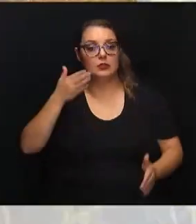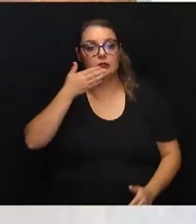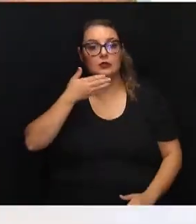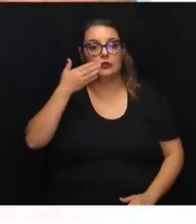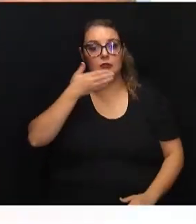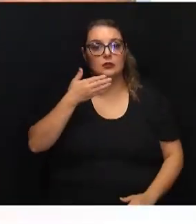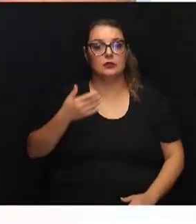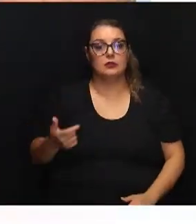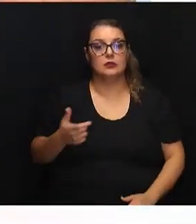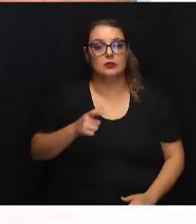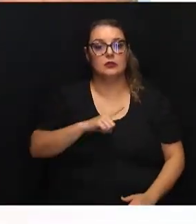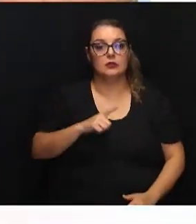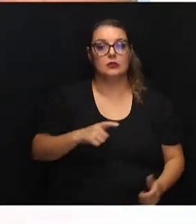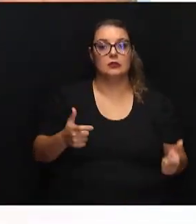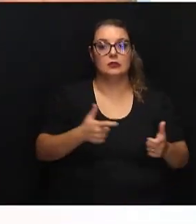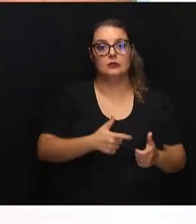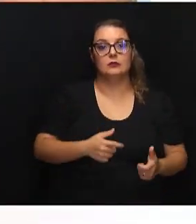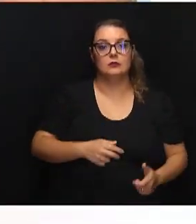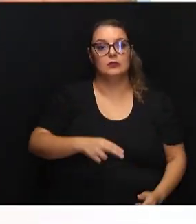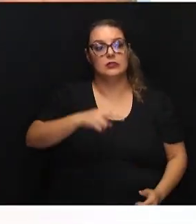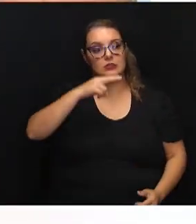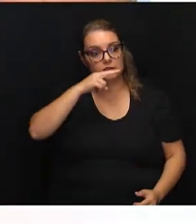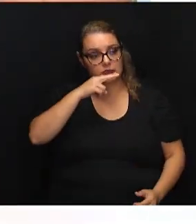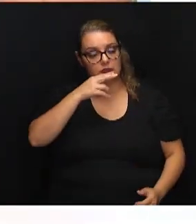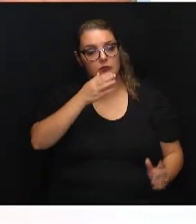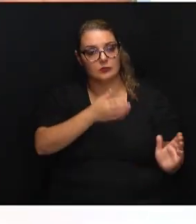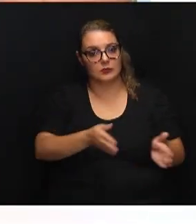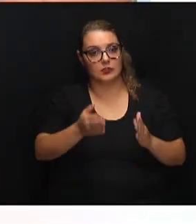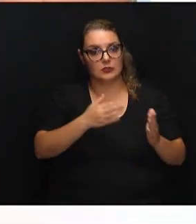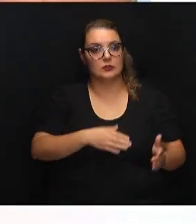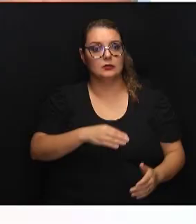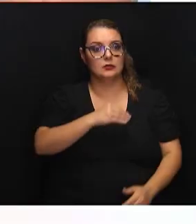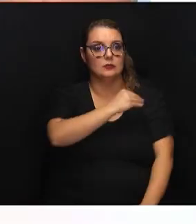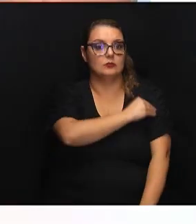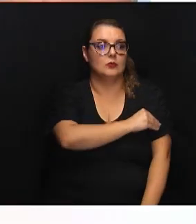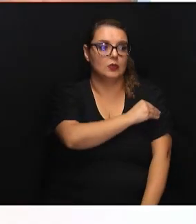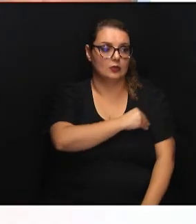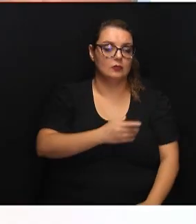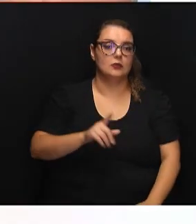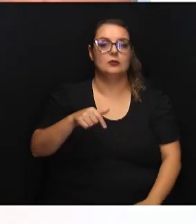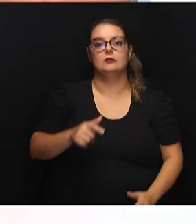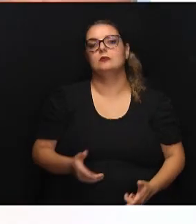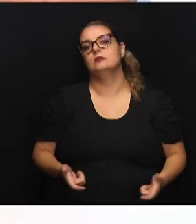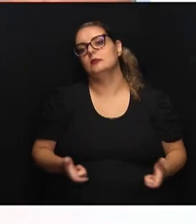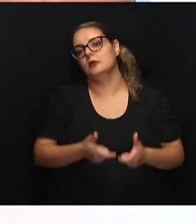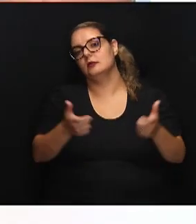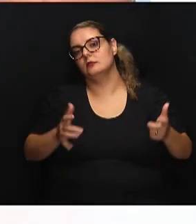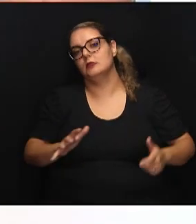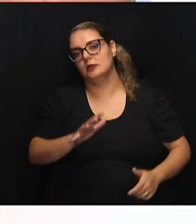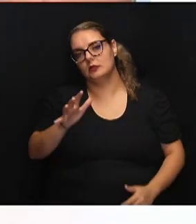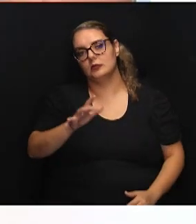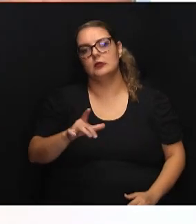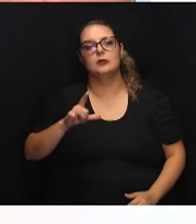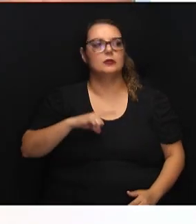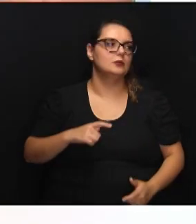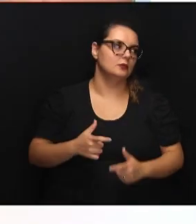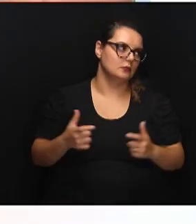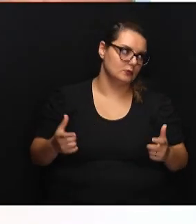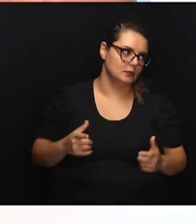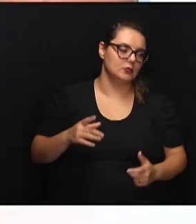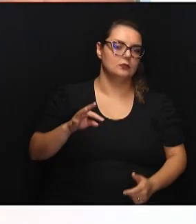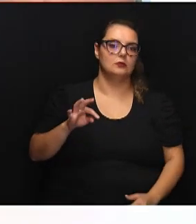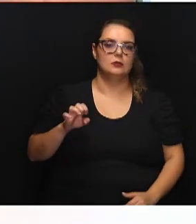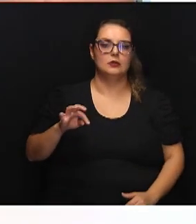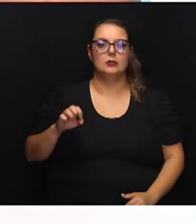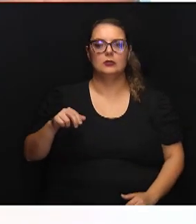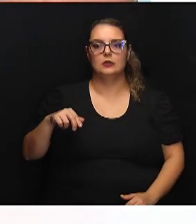cana para produzir álcool, que reduz a oferta. Então, normalmente, quando o câmbio sobe, você também tem aumento no preço do etanol. E